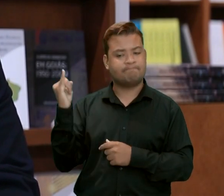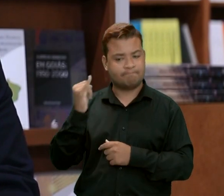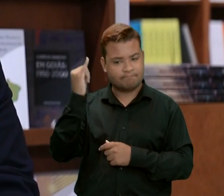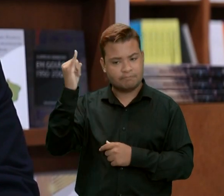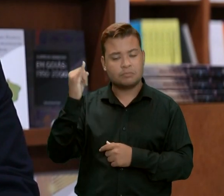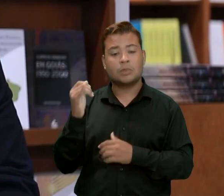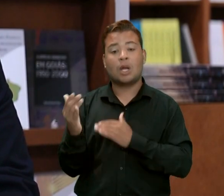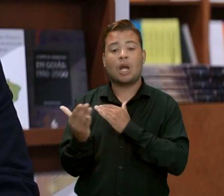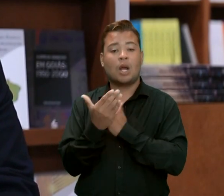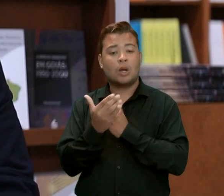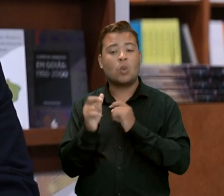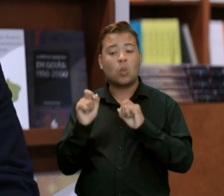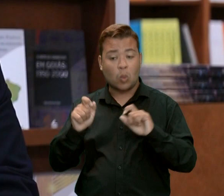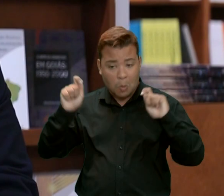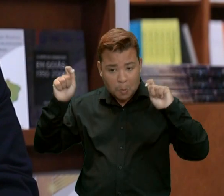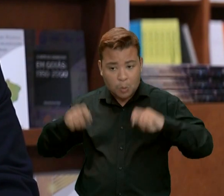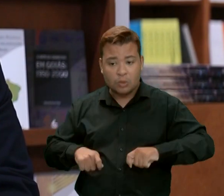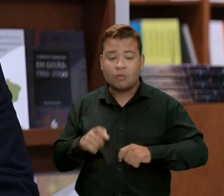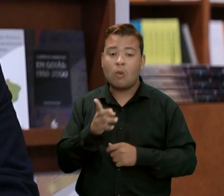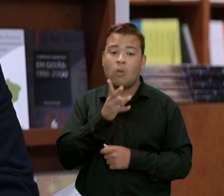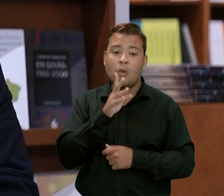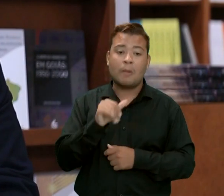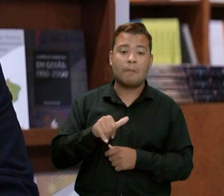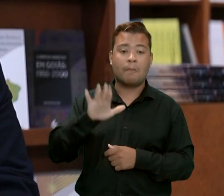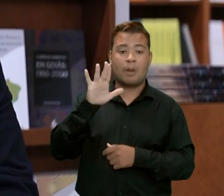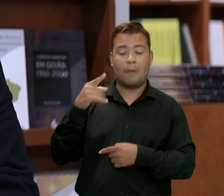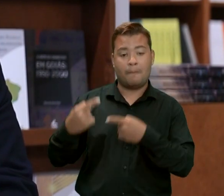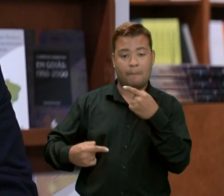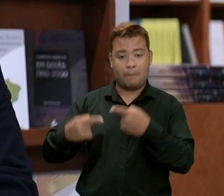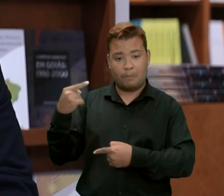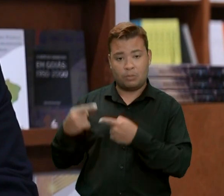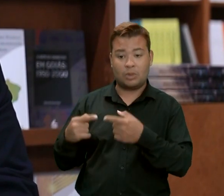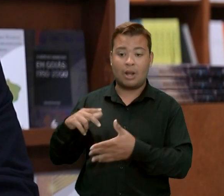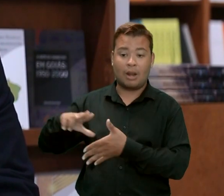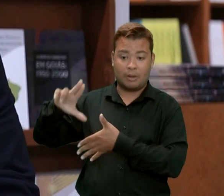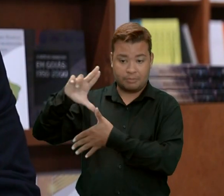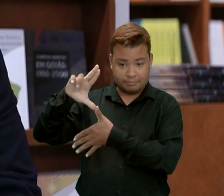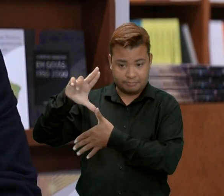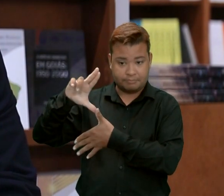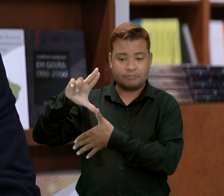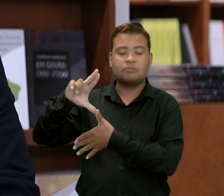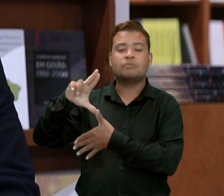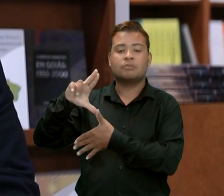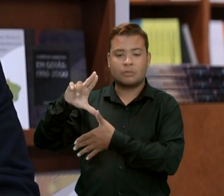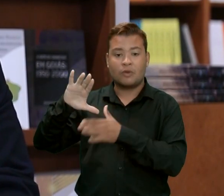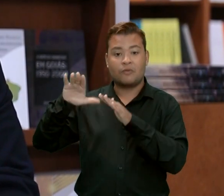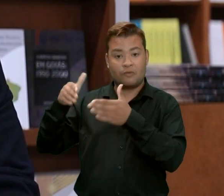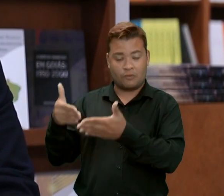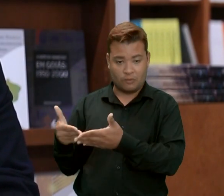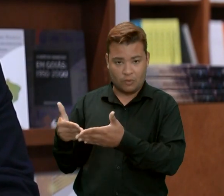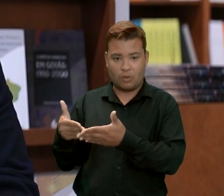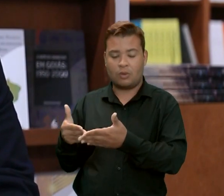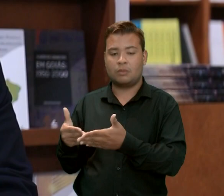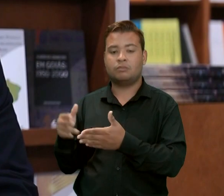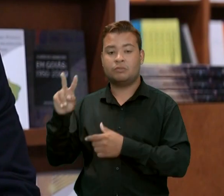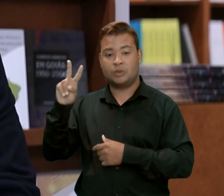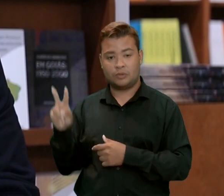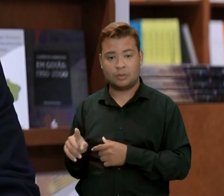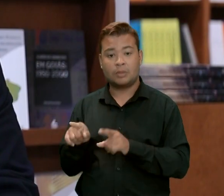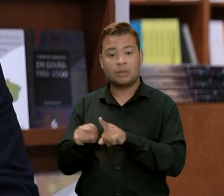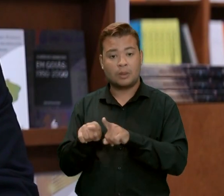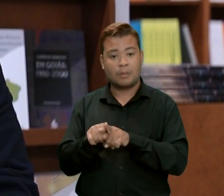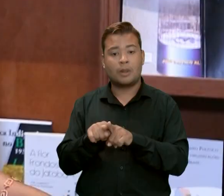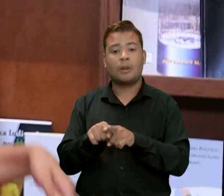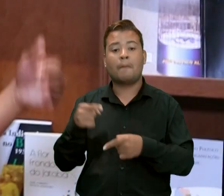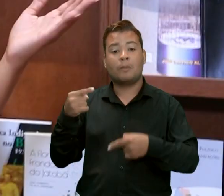importante para que a gente possa conhecer melhor não apenas a política latino-americana, com foco na Venezuela, mas a política da nossa região